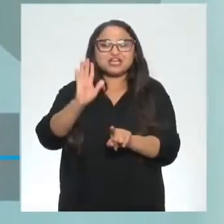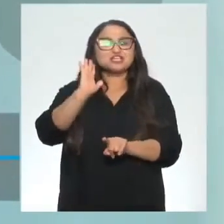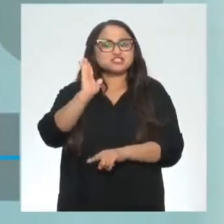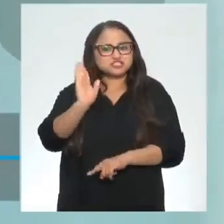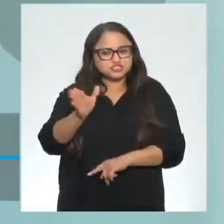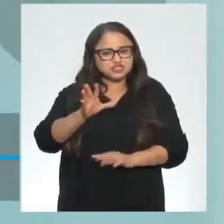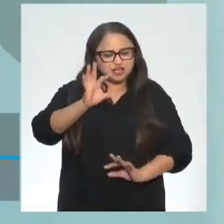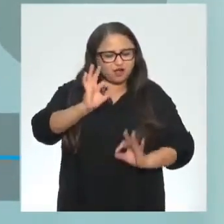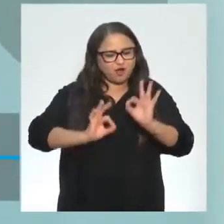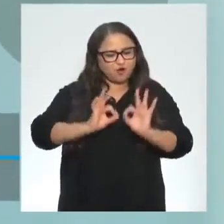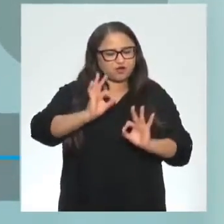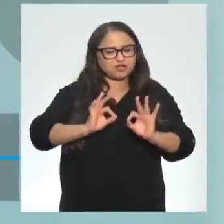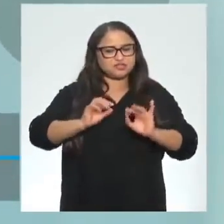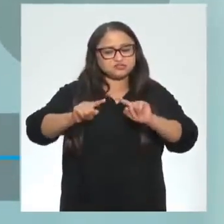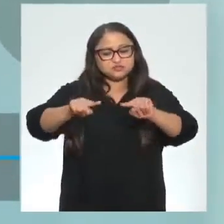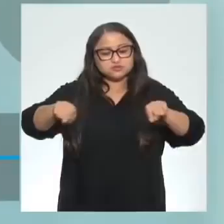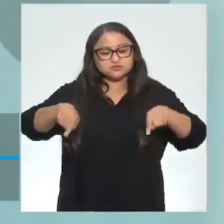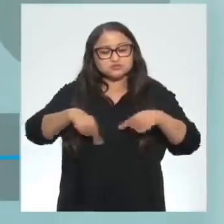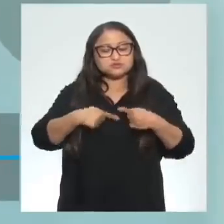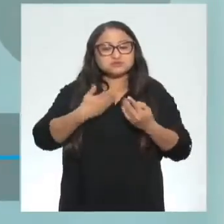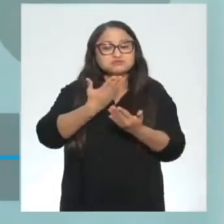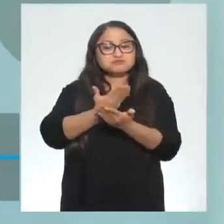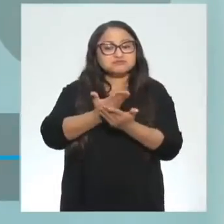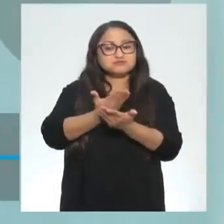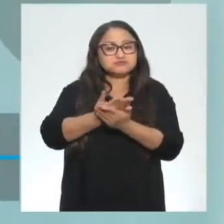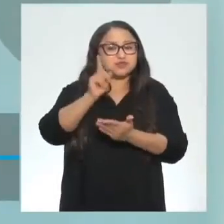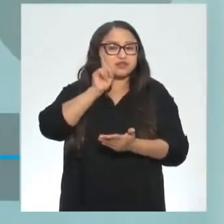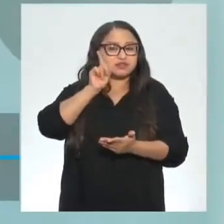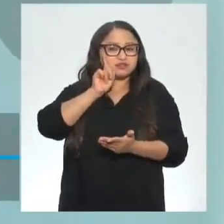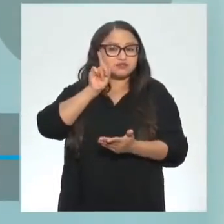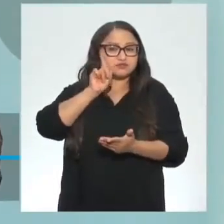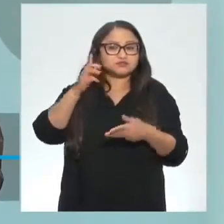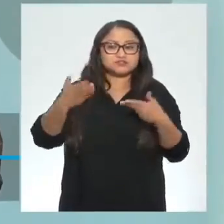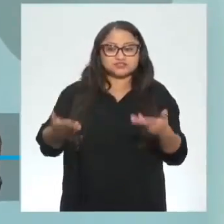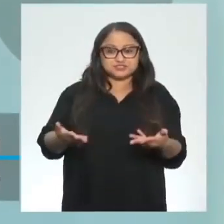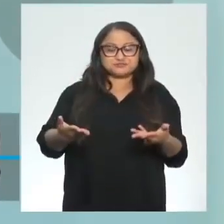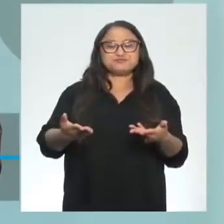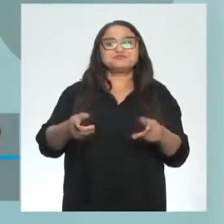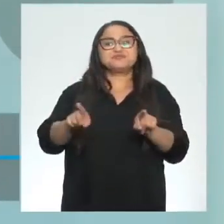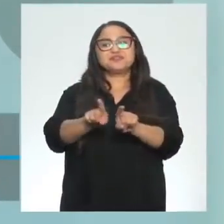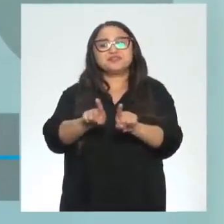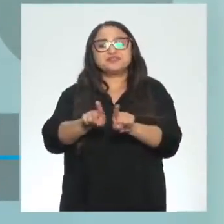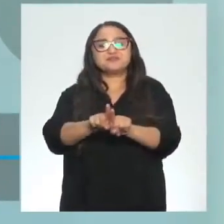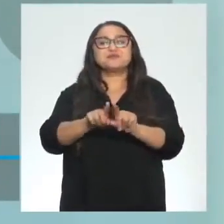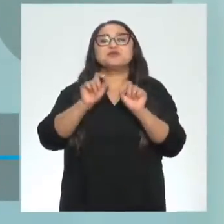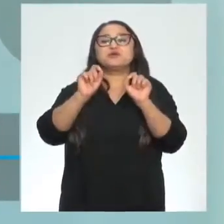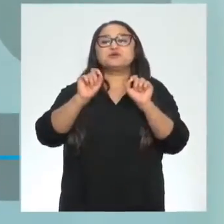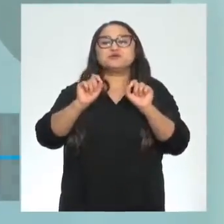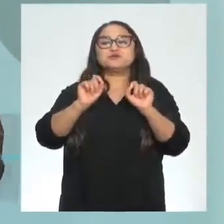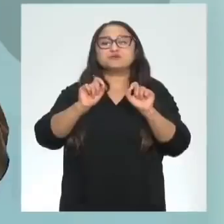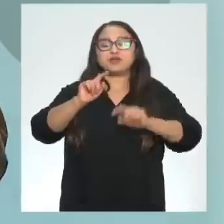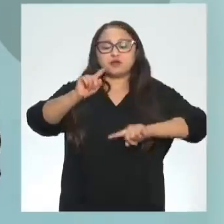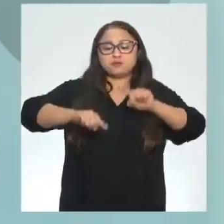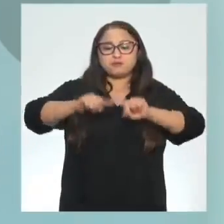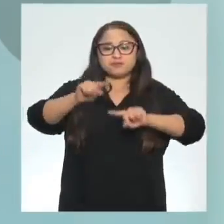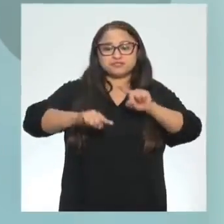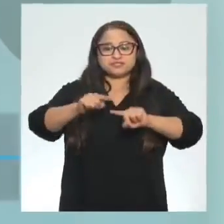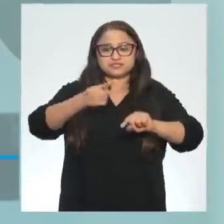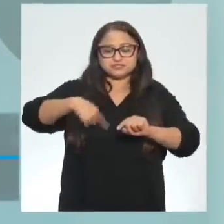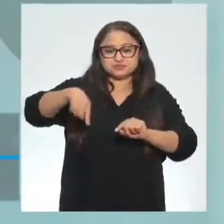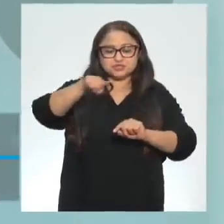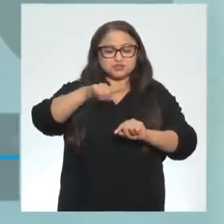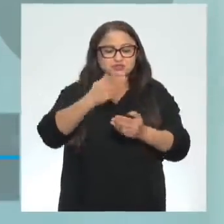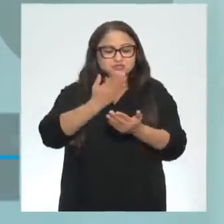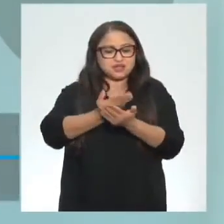organizem o local que vocês estudam todos os dias e também os materiais para